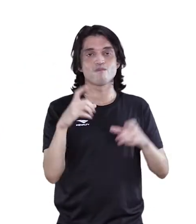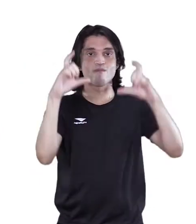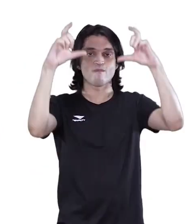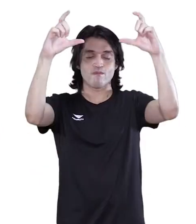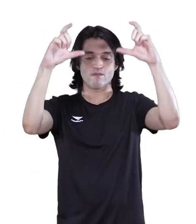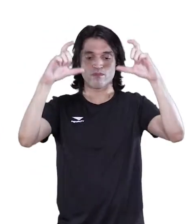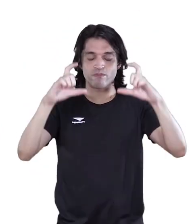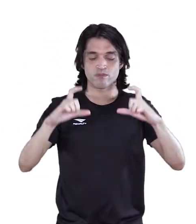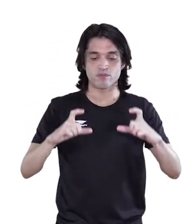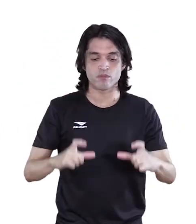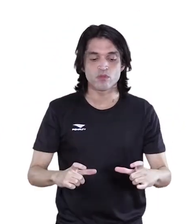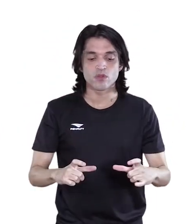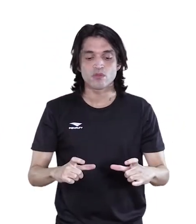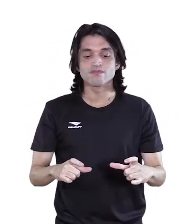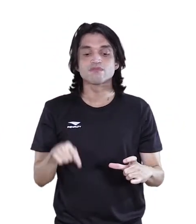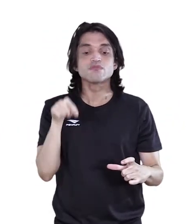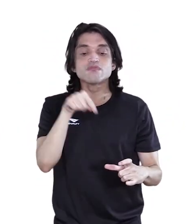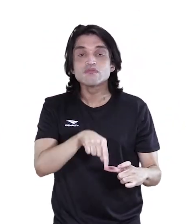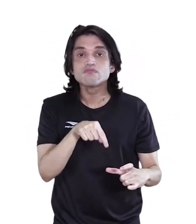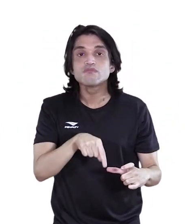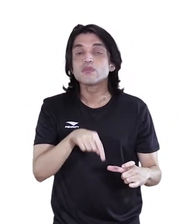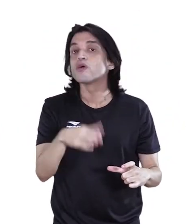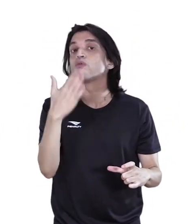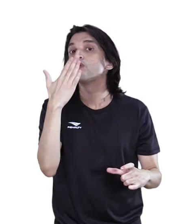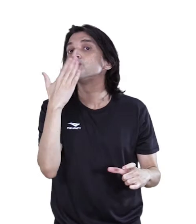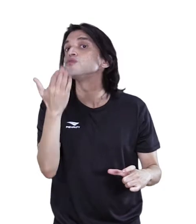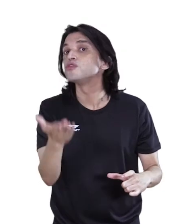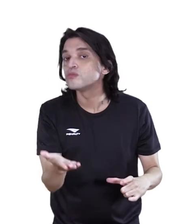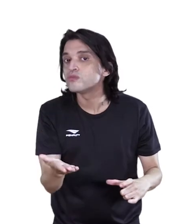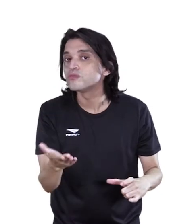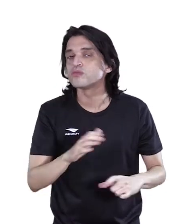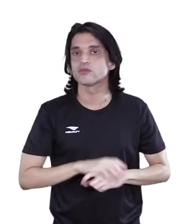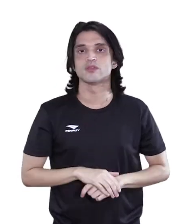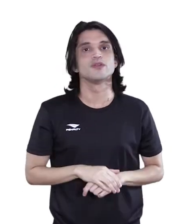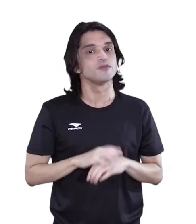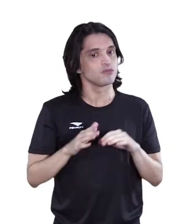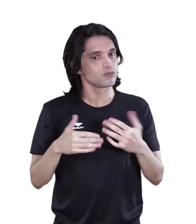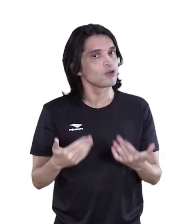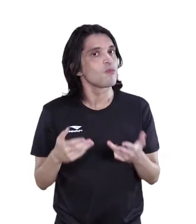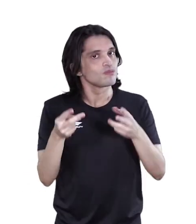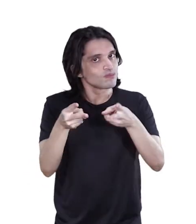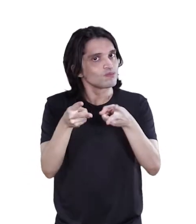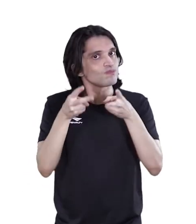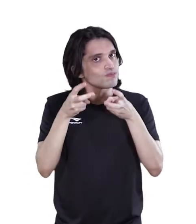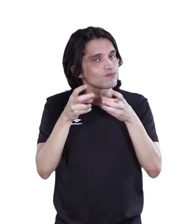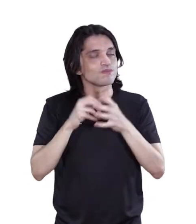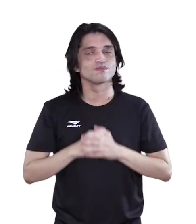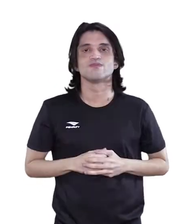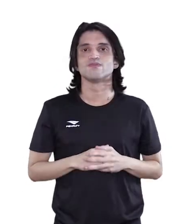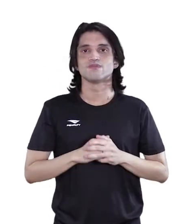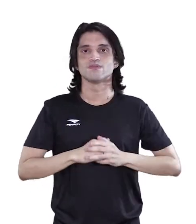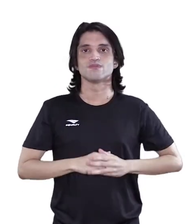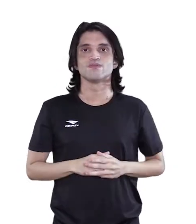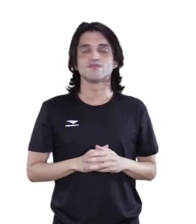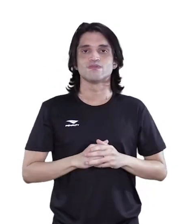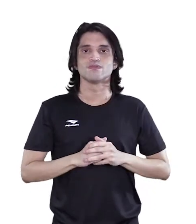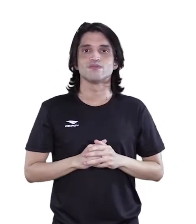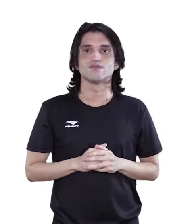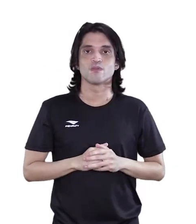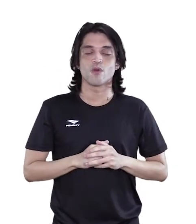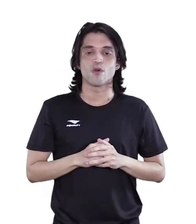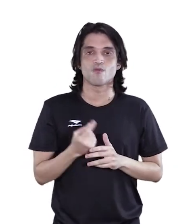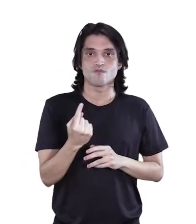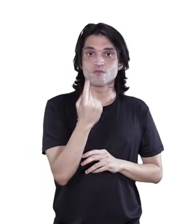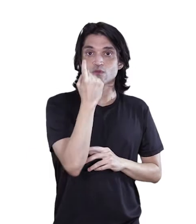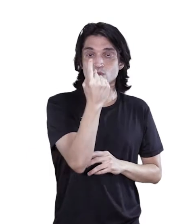identifique qual o tipo textual ali presente. Então, atenção para isso. Um texto, na maioria das vezes,